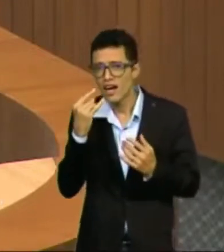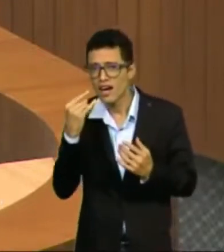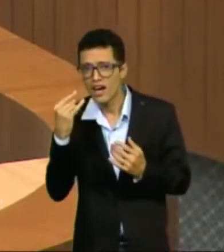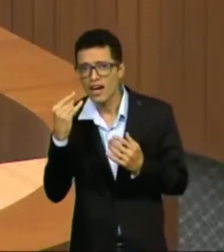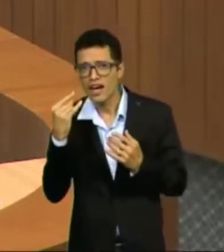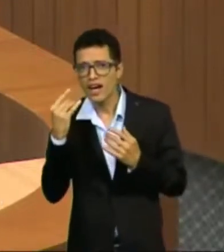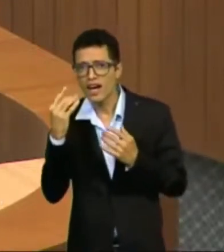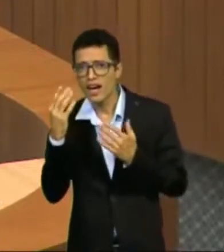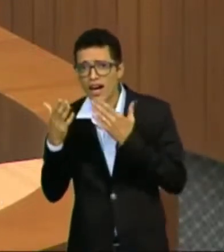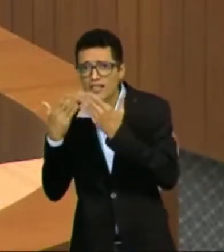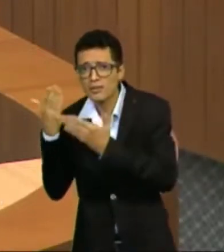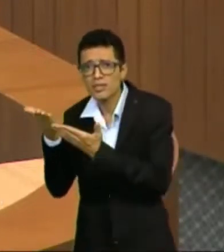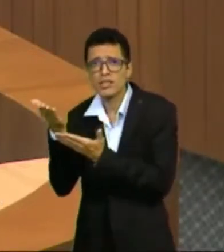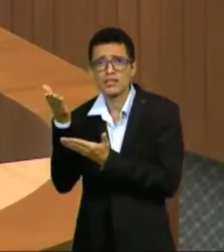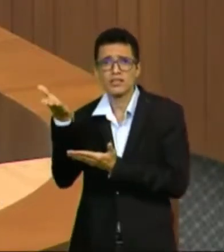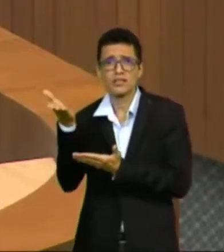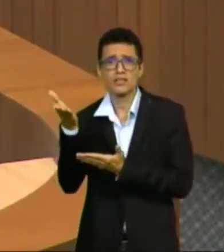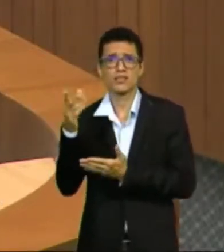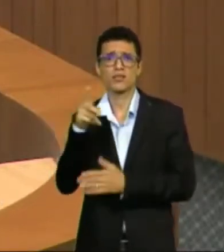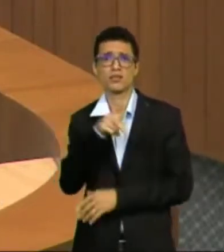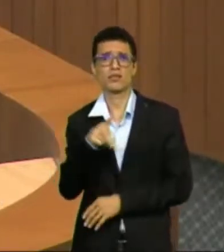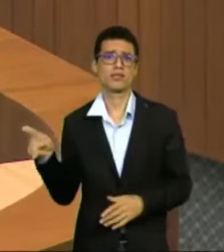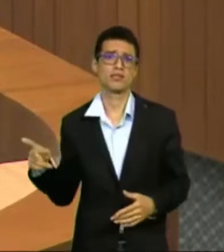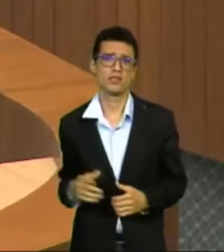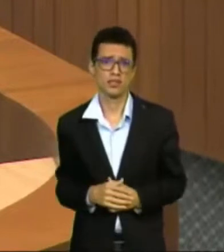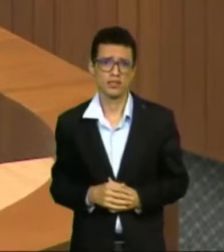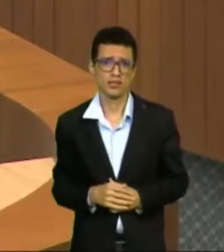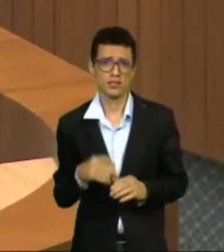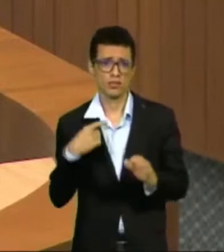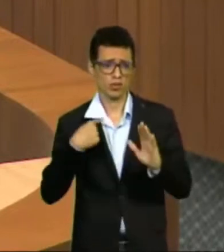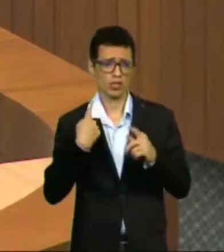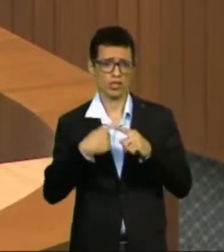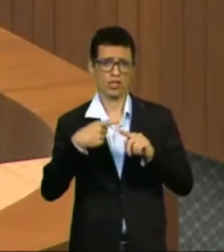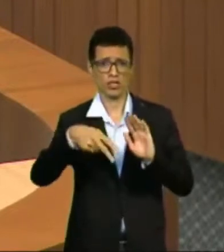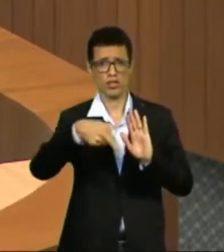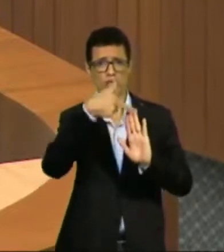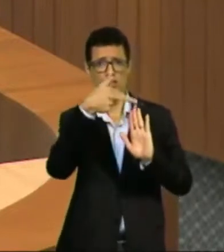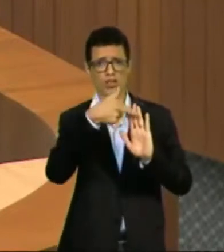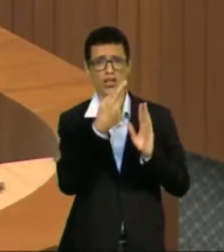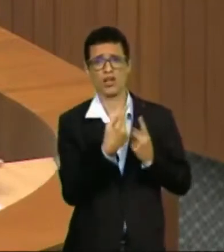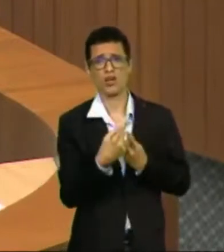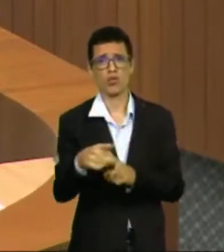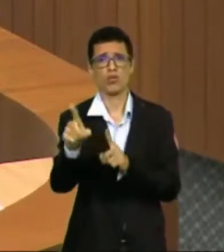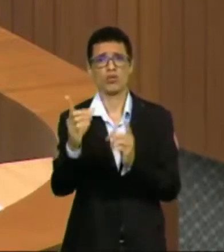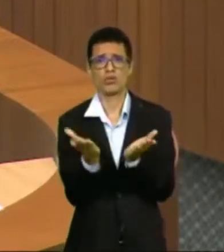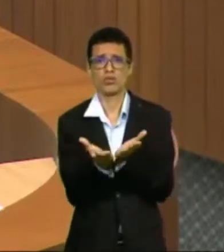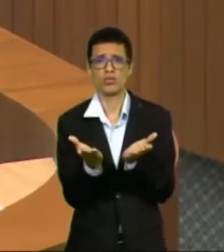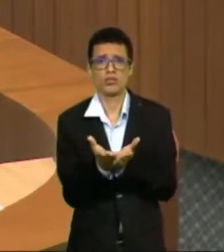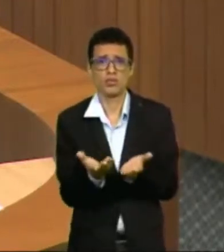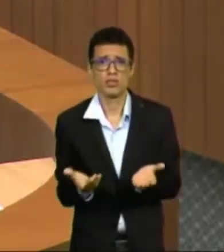aproximação com uma resolução dessa, que é uma afronta para todos nós.